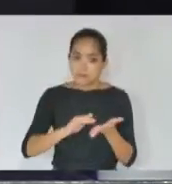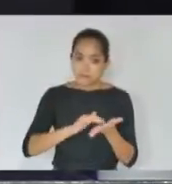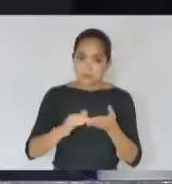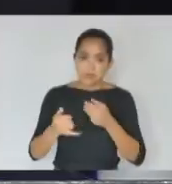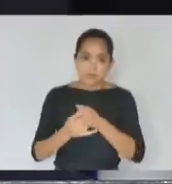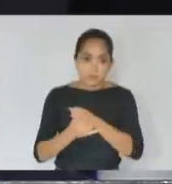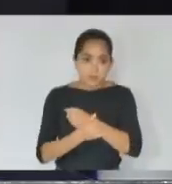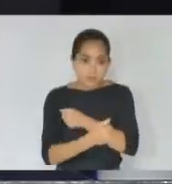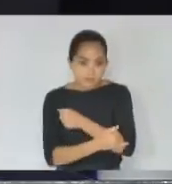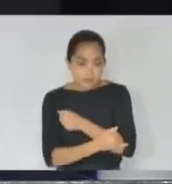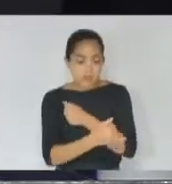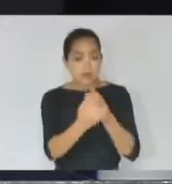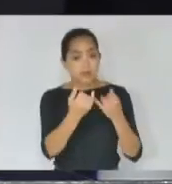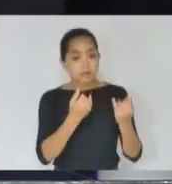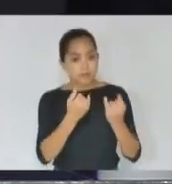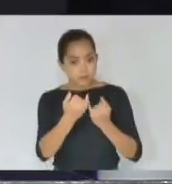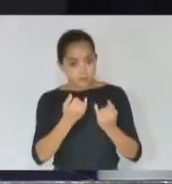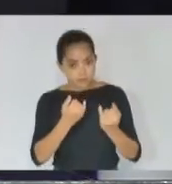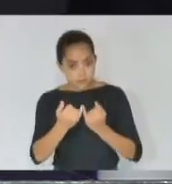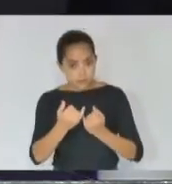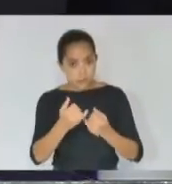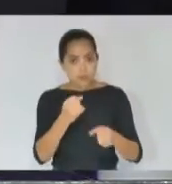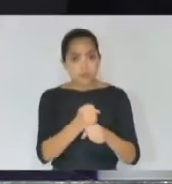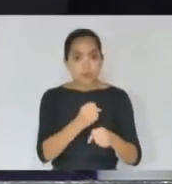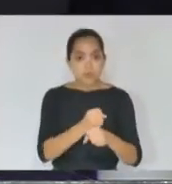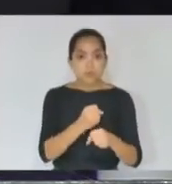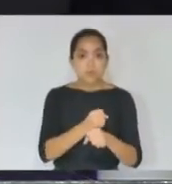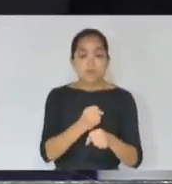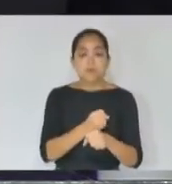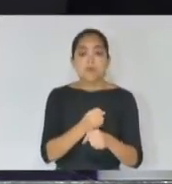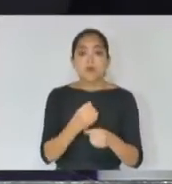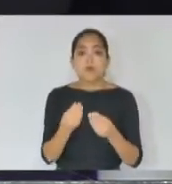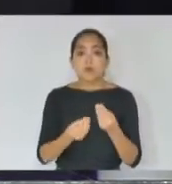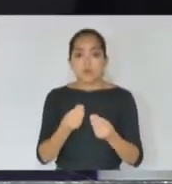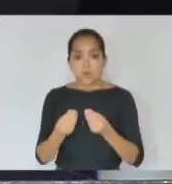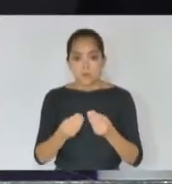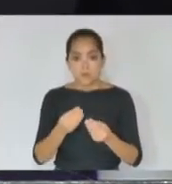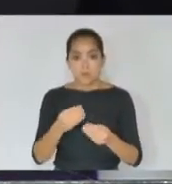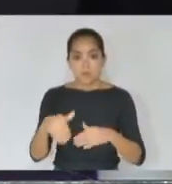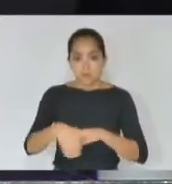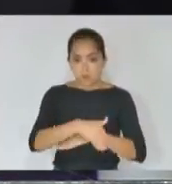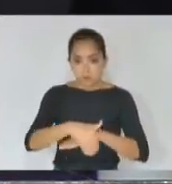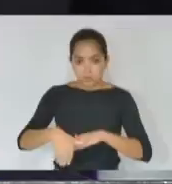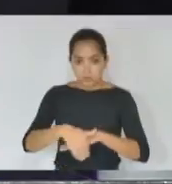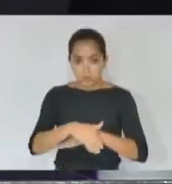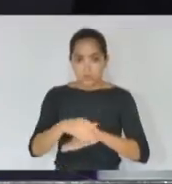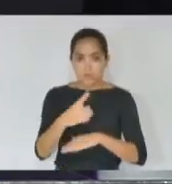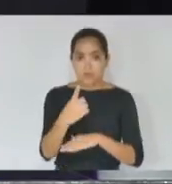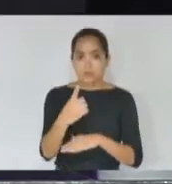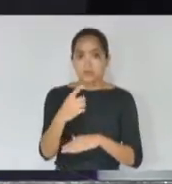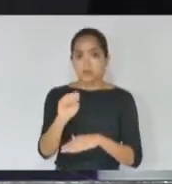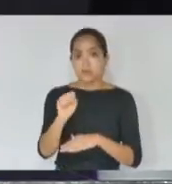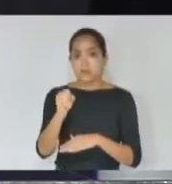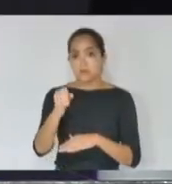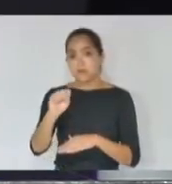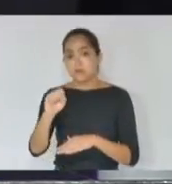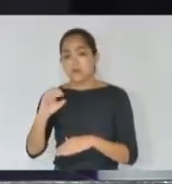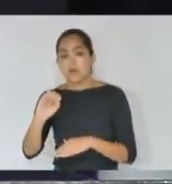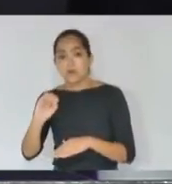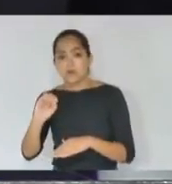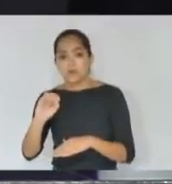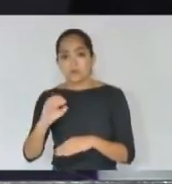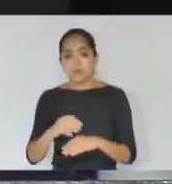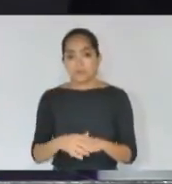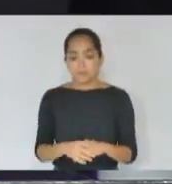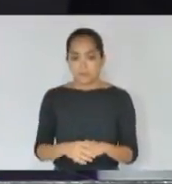Infraestrutura informações acerca do andamento das obras de pavimentação da rodovia 108, trecho de 31 quilômetros, compreendendo